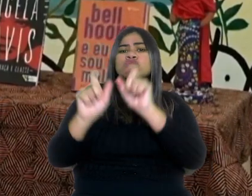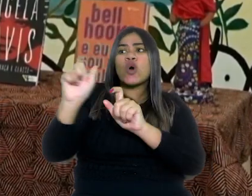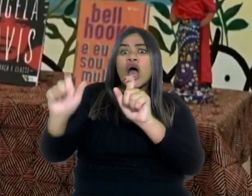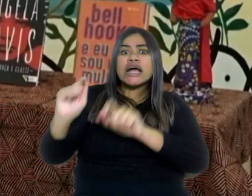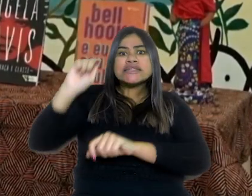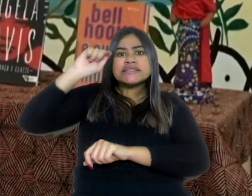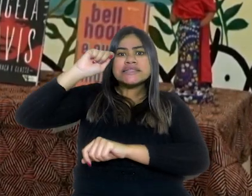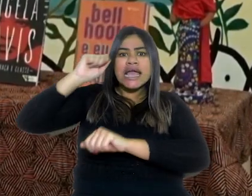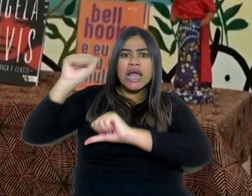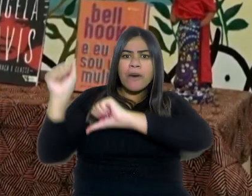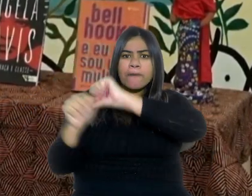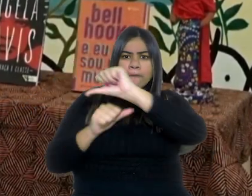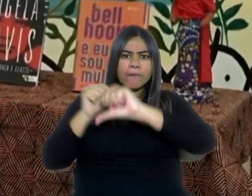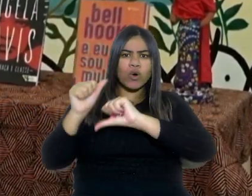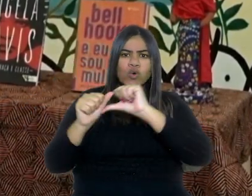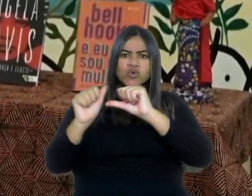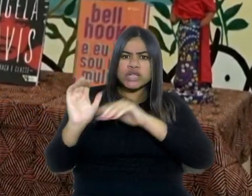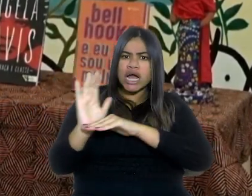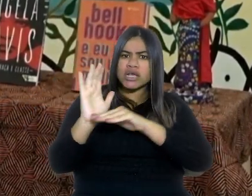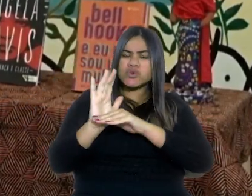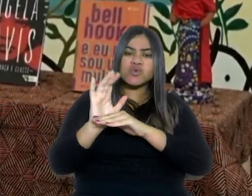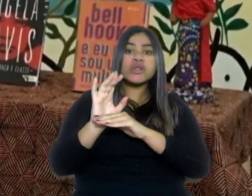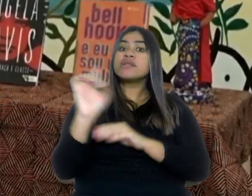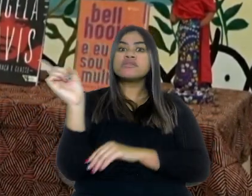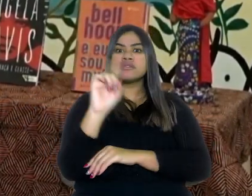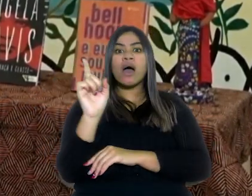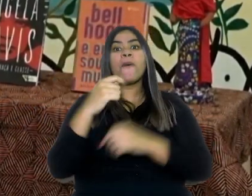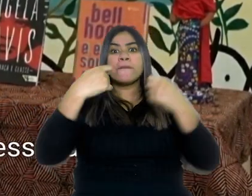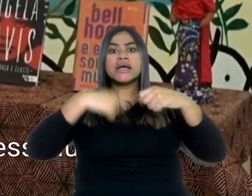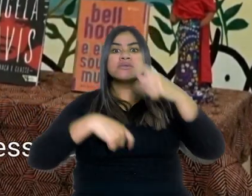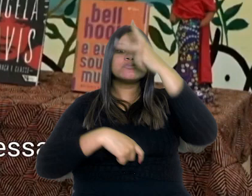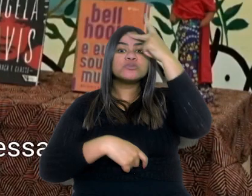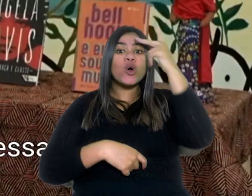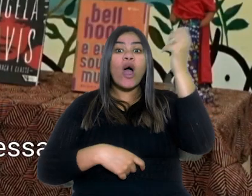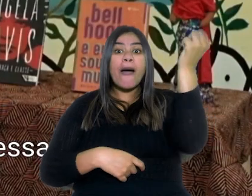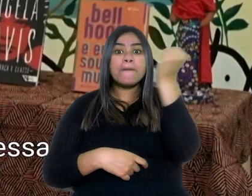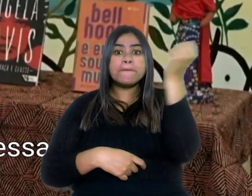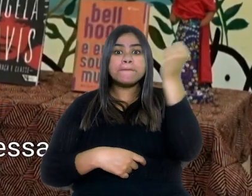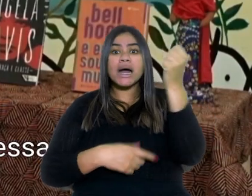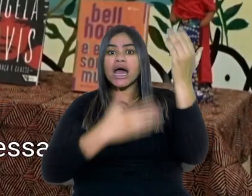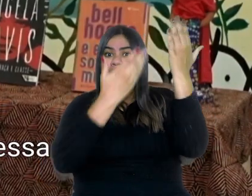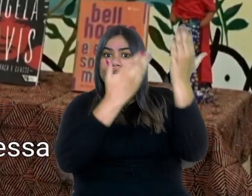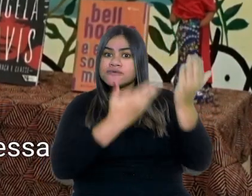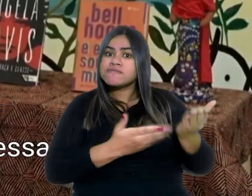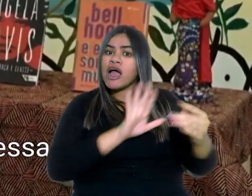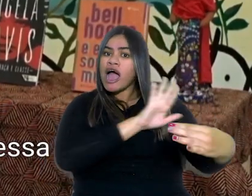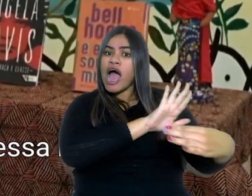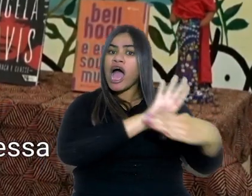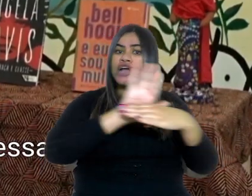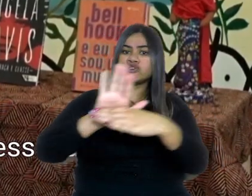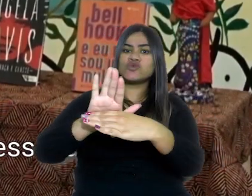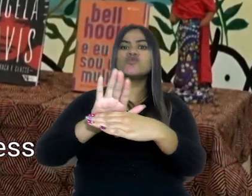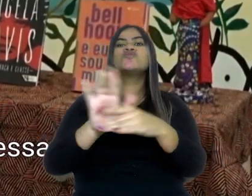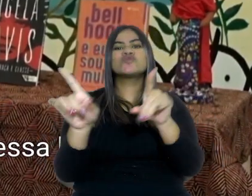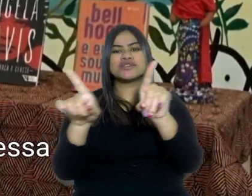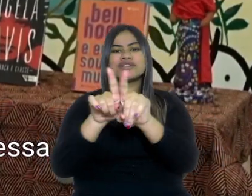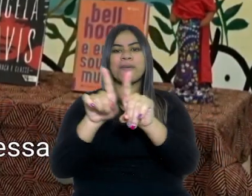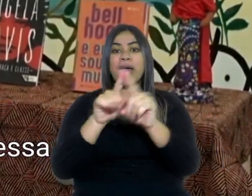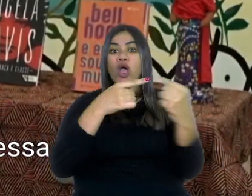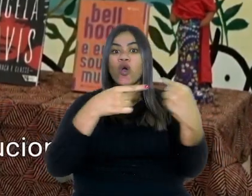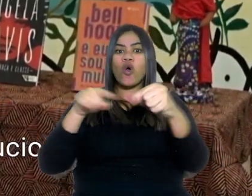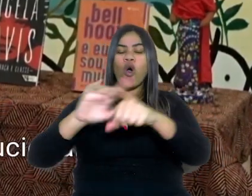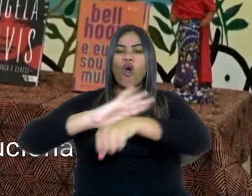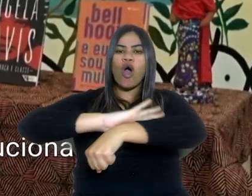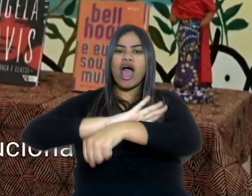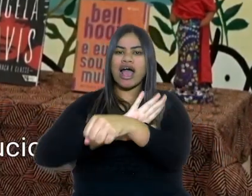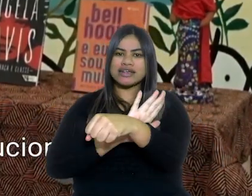se a gente tiver somente os negros mobilizados para a mudança. A gente precisa que as pessoas brancas também estejam nessa